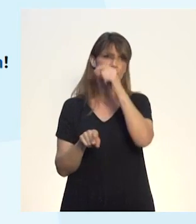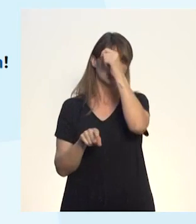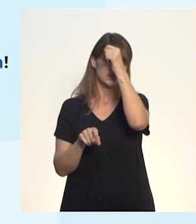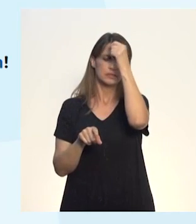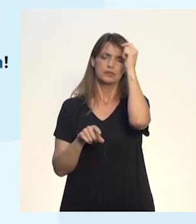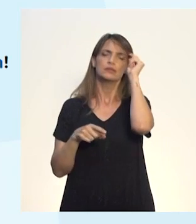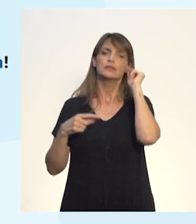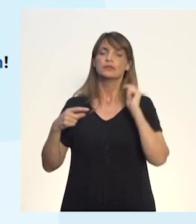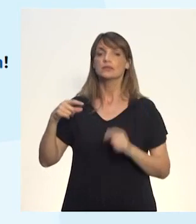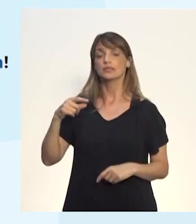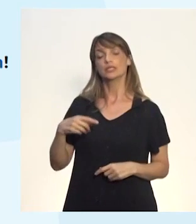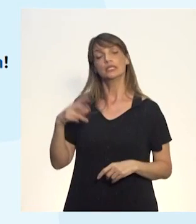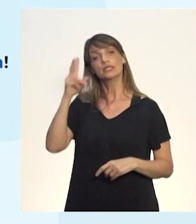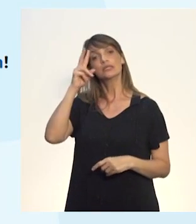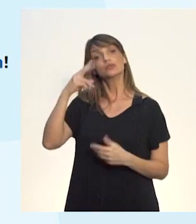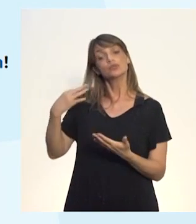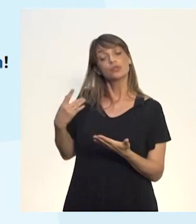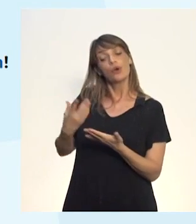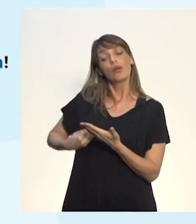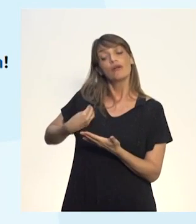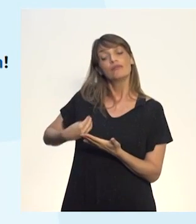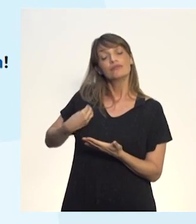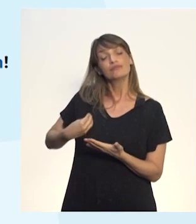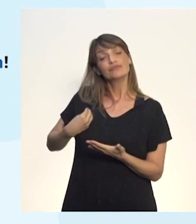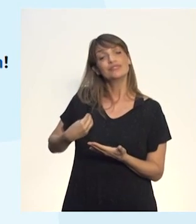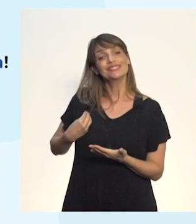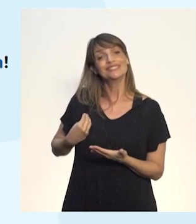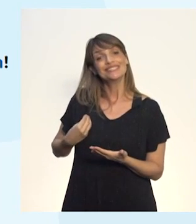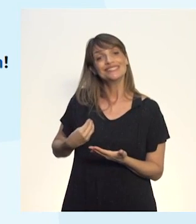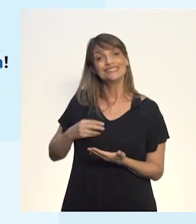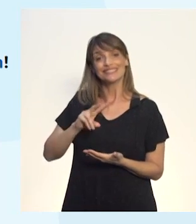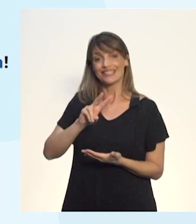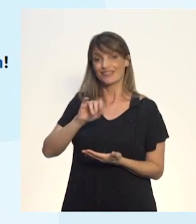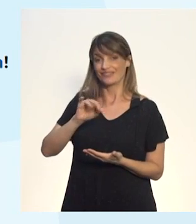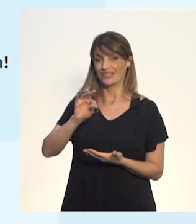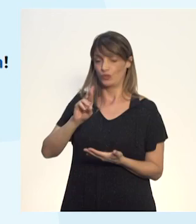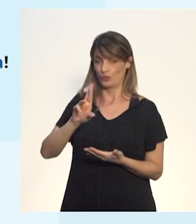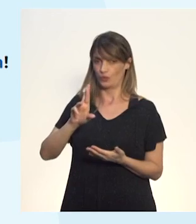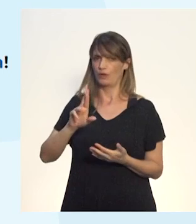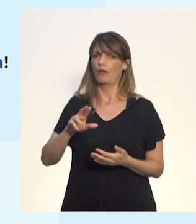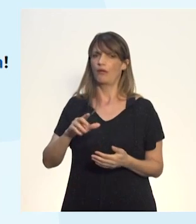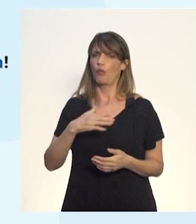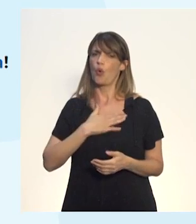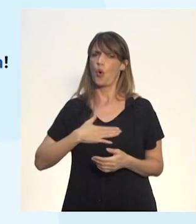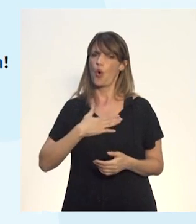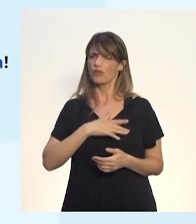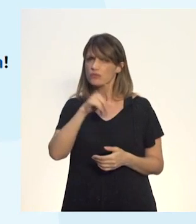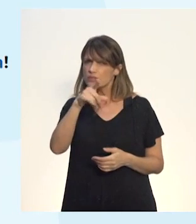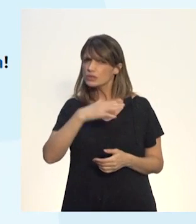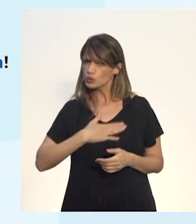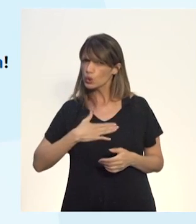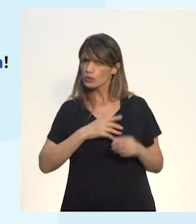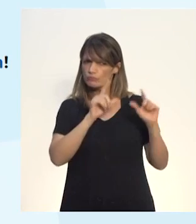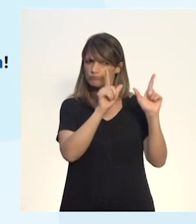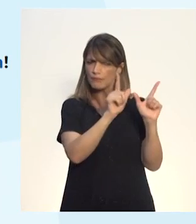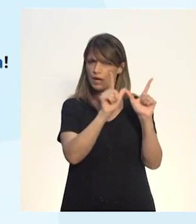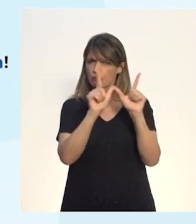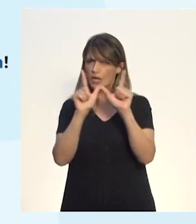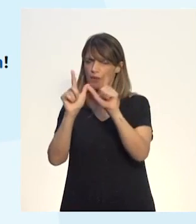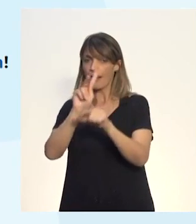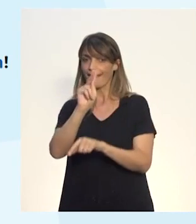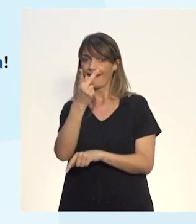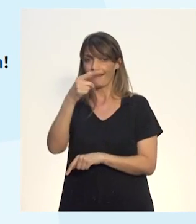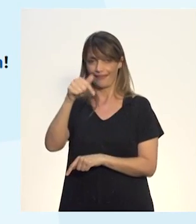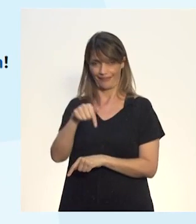da trajetória do Victor Hugo e também da literatura. Para quem gosta de HQ, o personagem, o